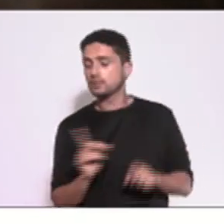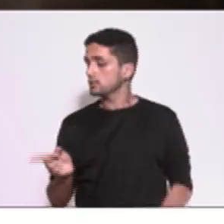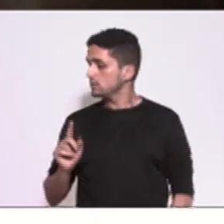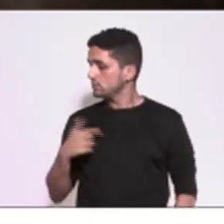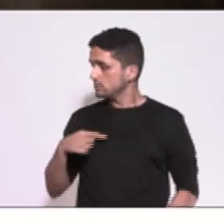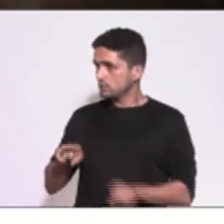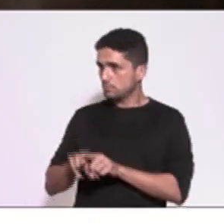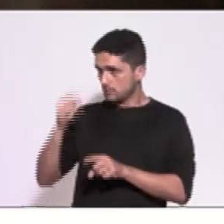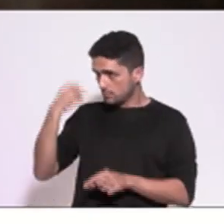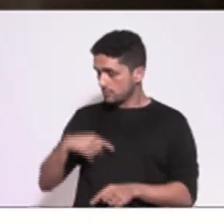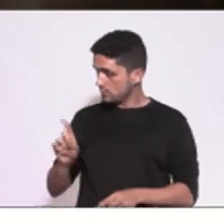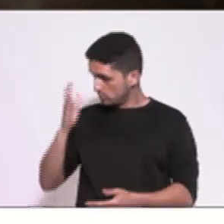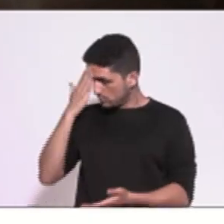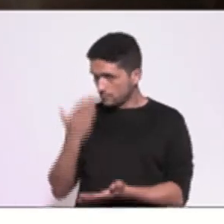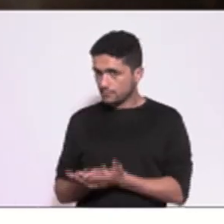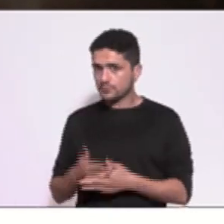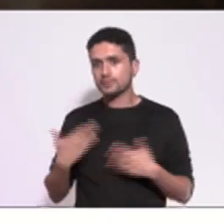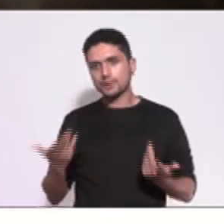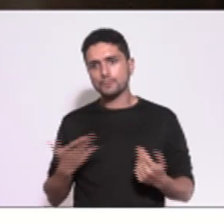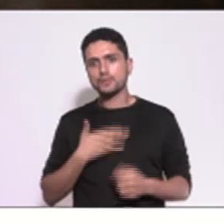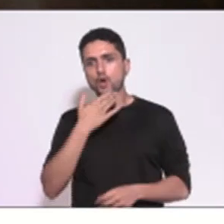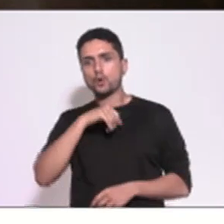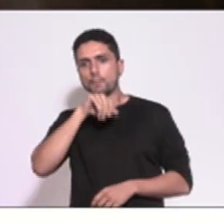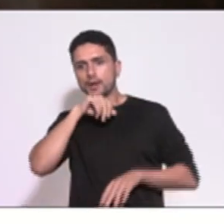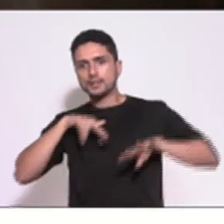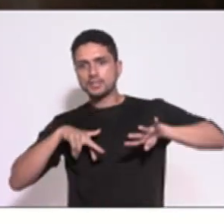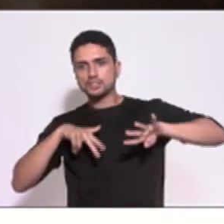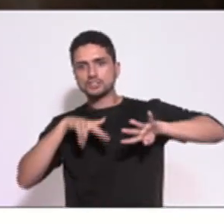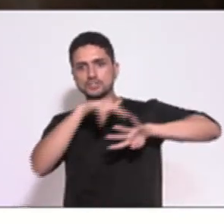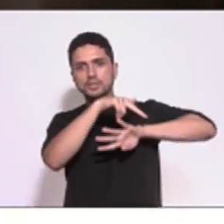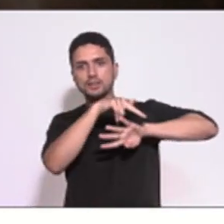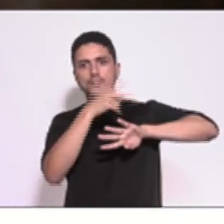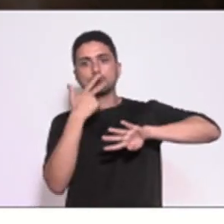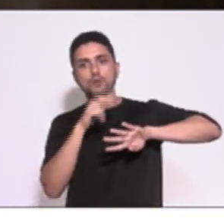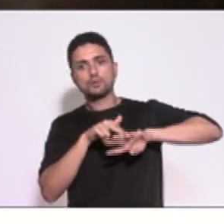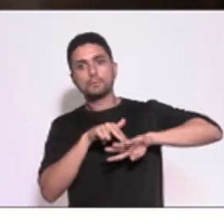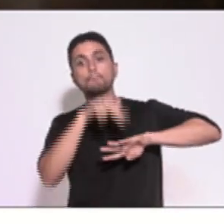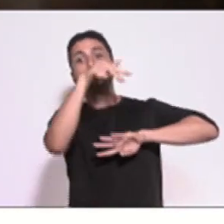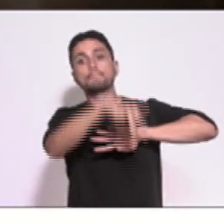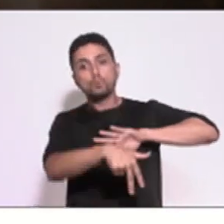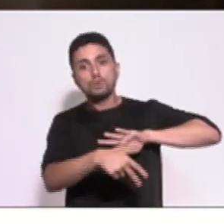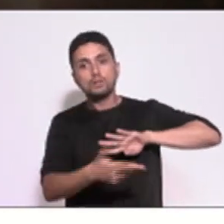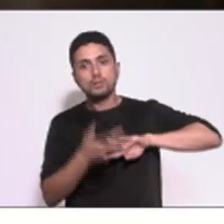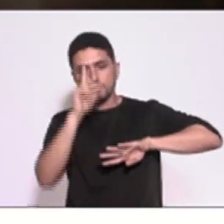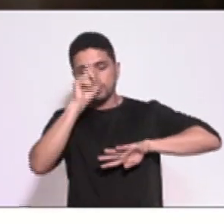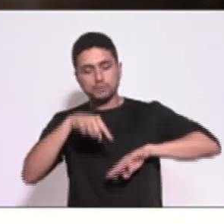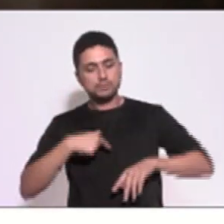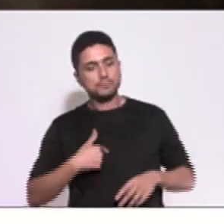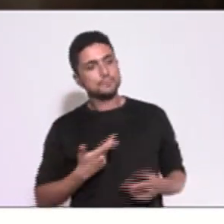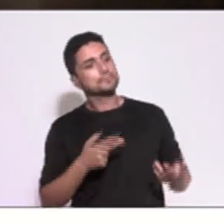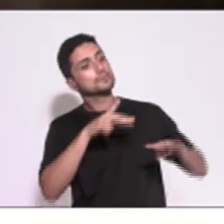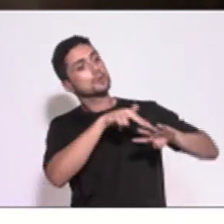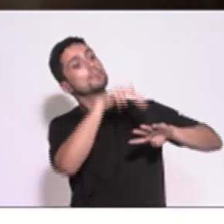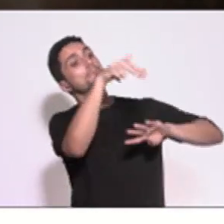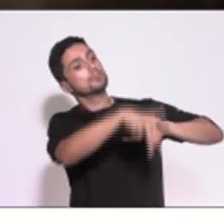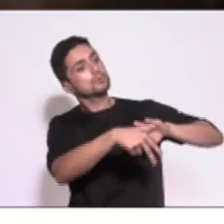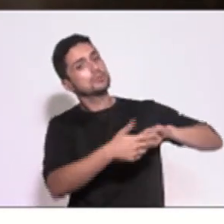colocou Jacozinho no topo de uma escada e disse, pula, Jacozinho, pula que eu tô aqui para te